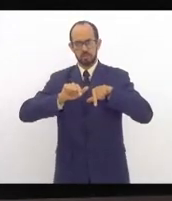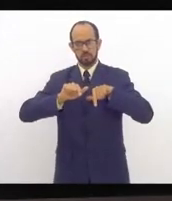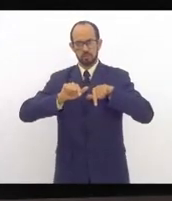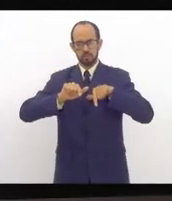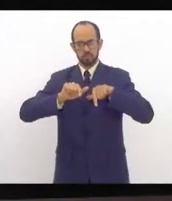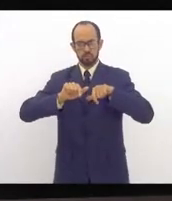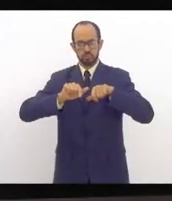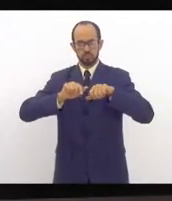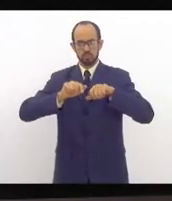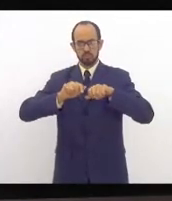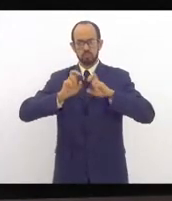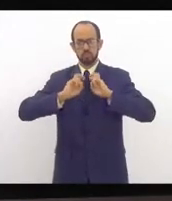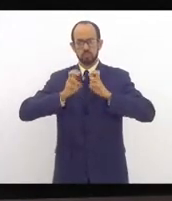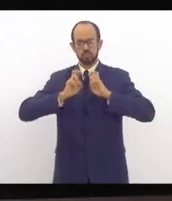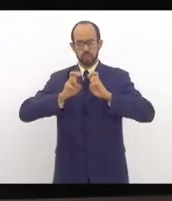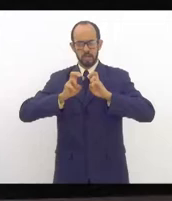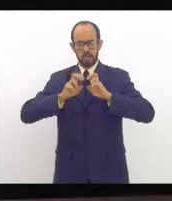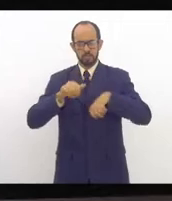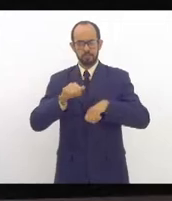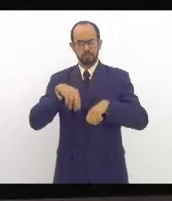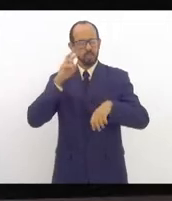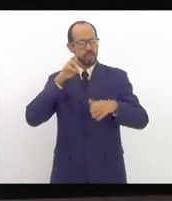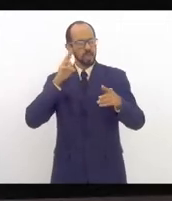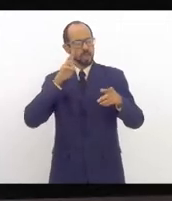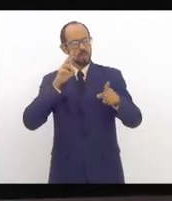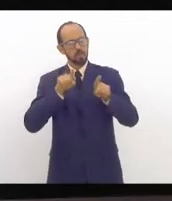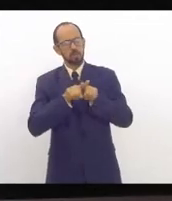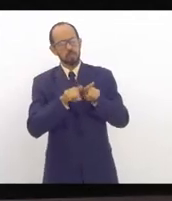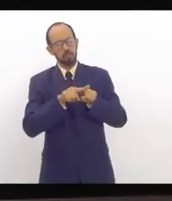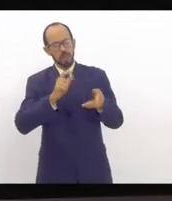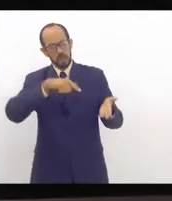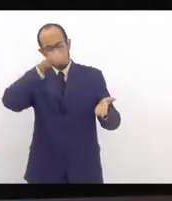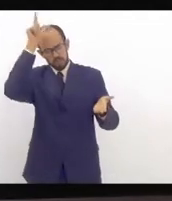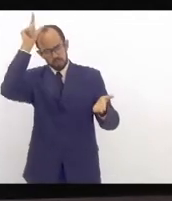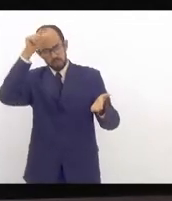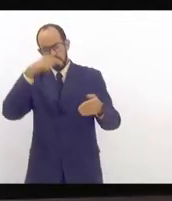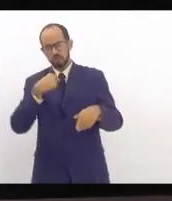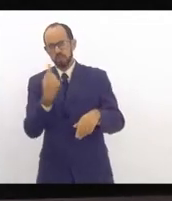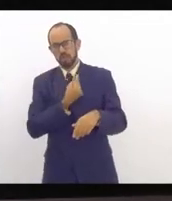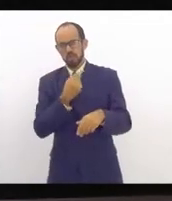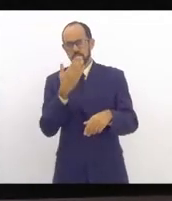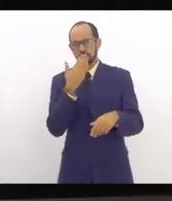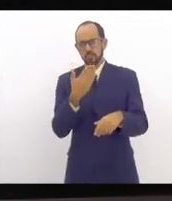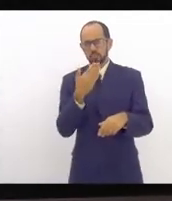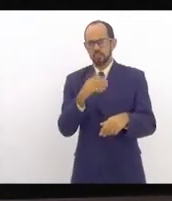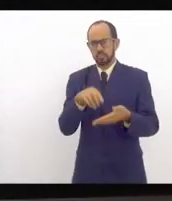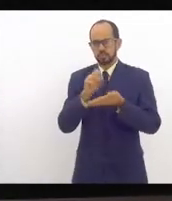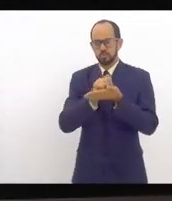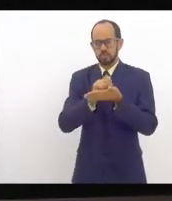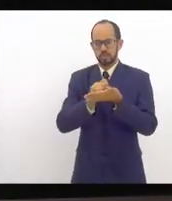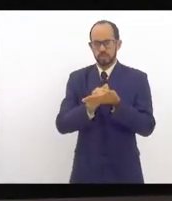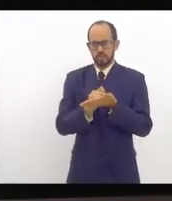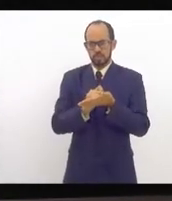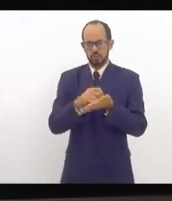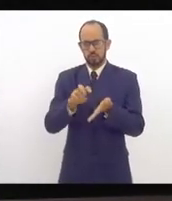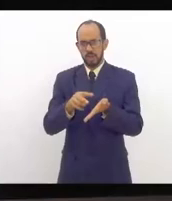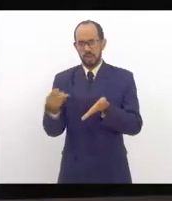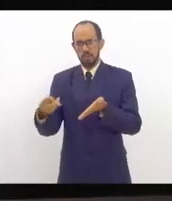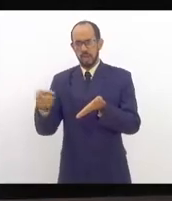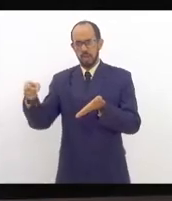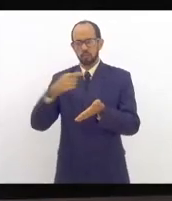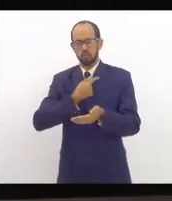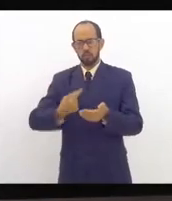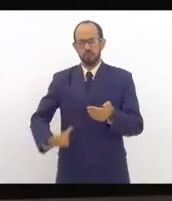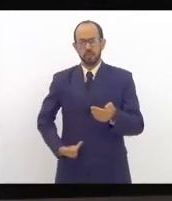transporte Ferroviário e me recordo também Deputado Municipal que nós estamos por escrito e foi encaminhado e o